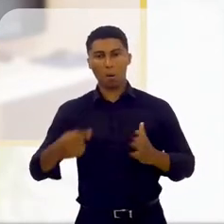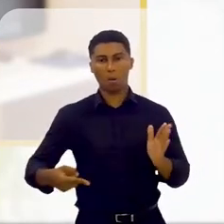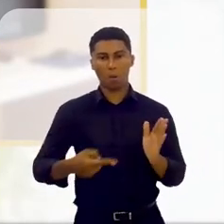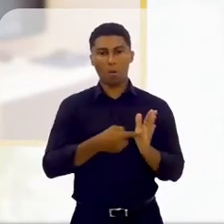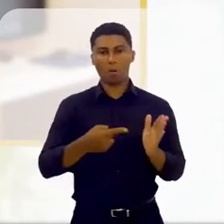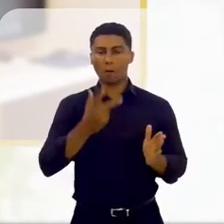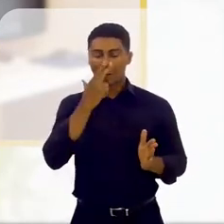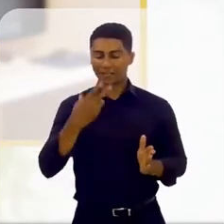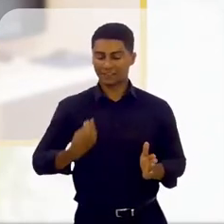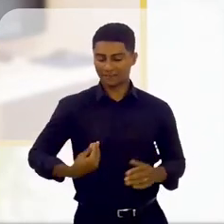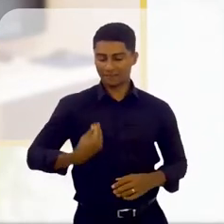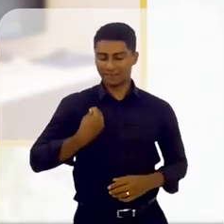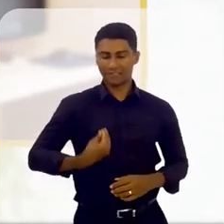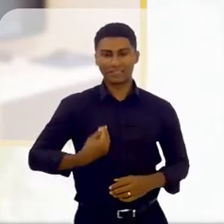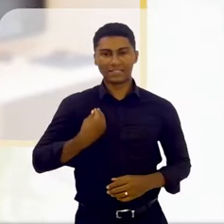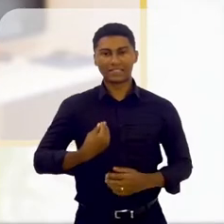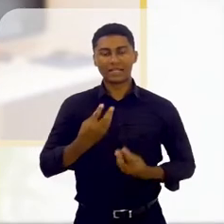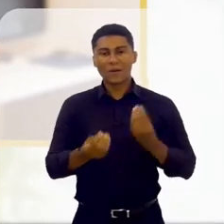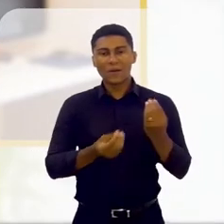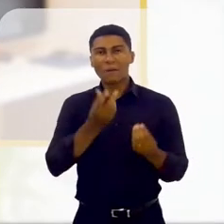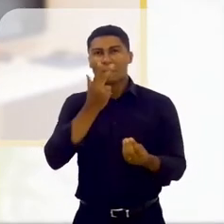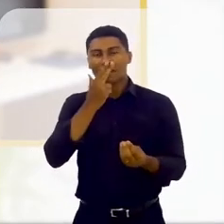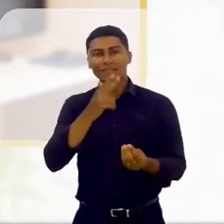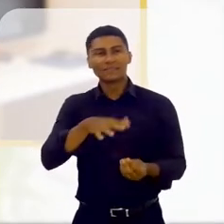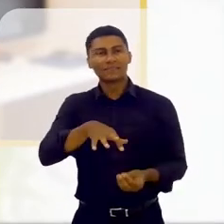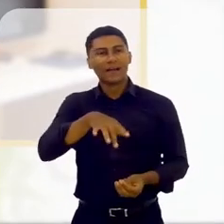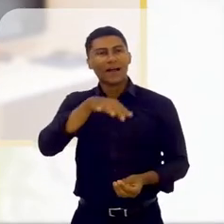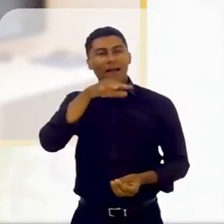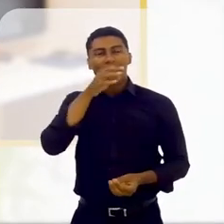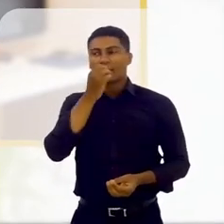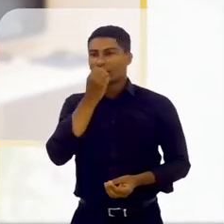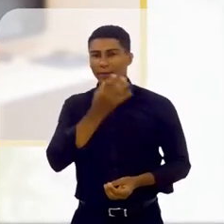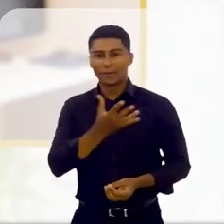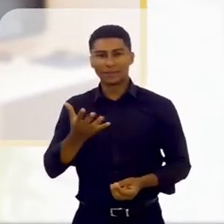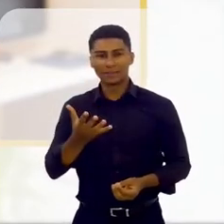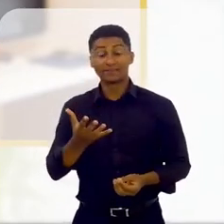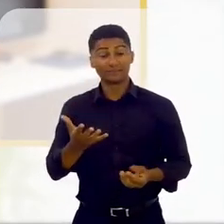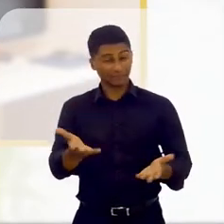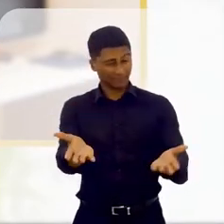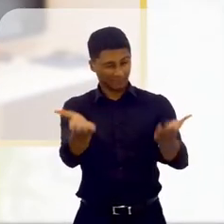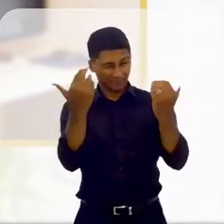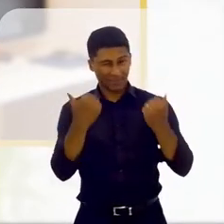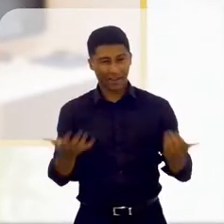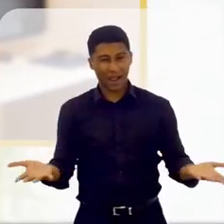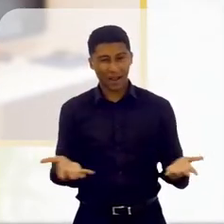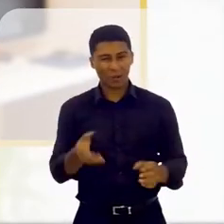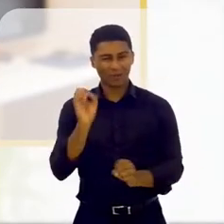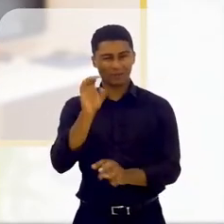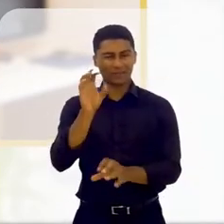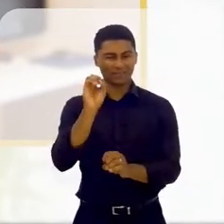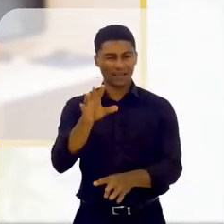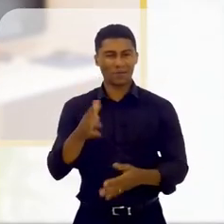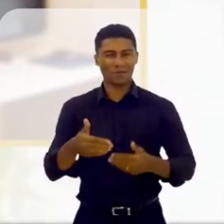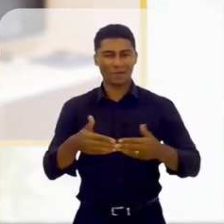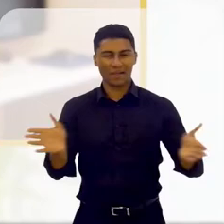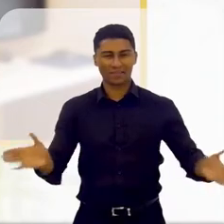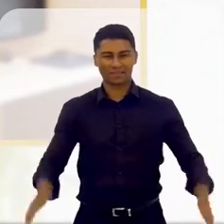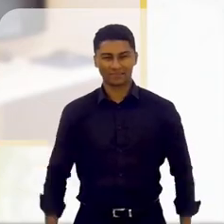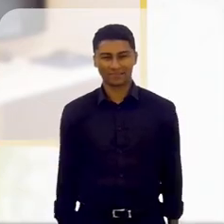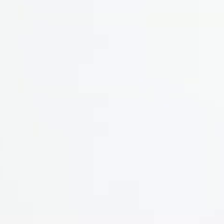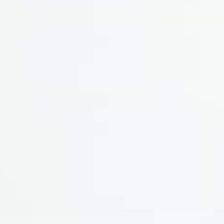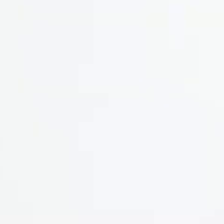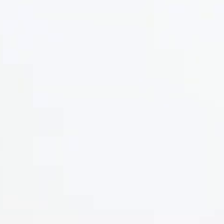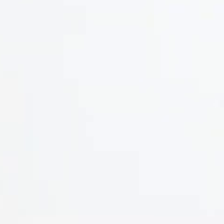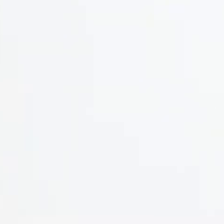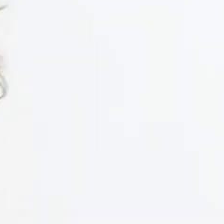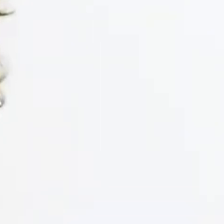isso? A vida fica muito mais cheirosa. Pois é, então vem nessa, está no ar o